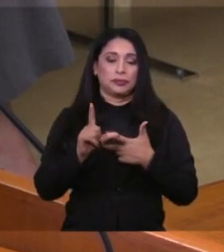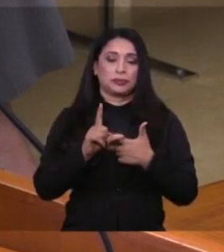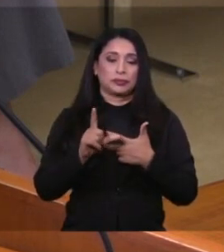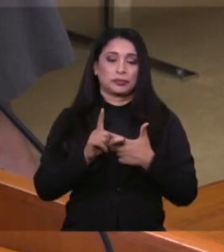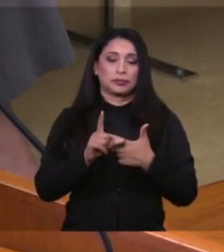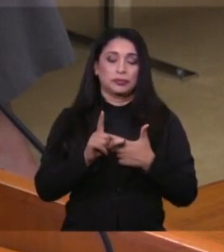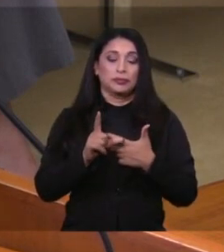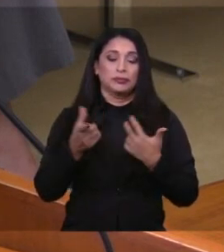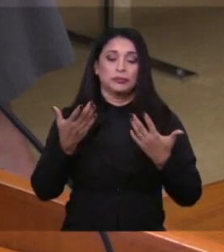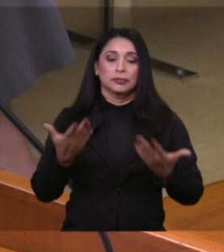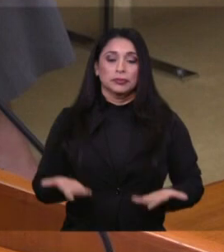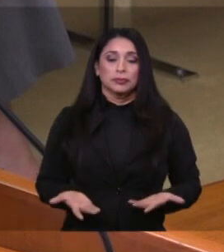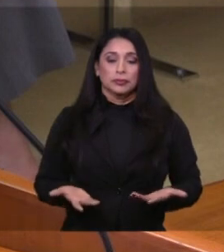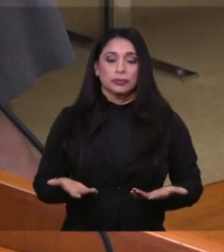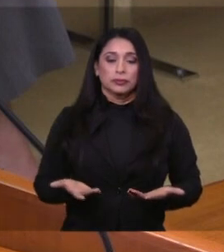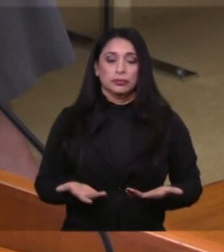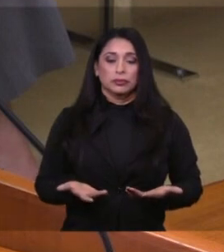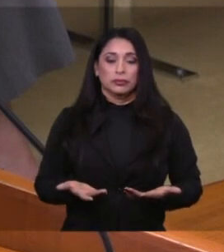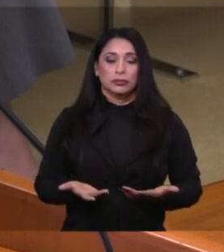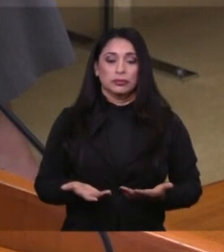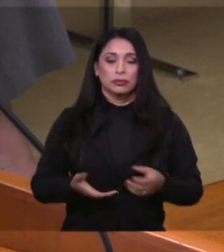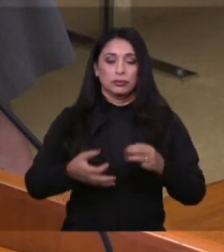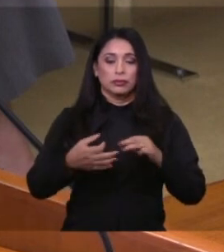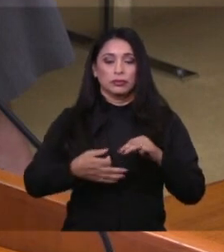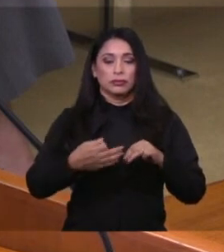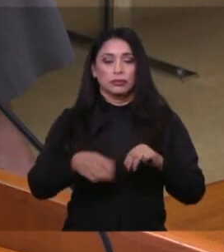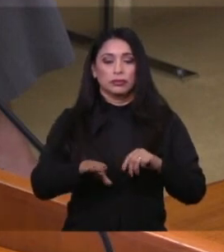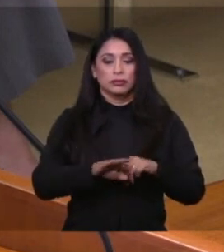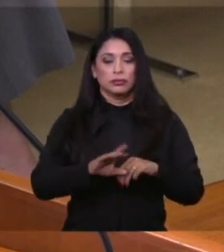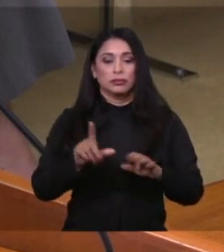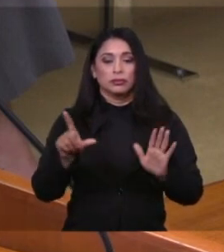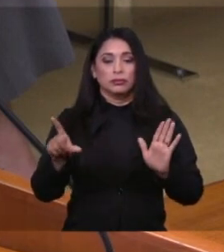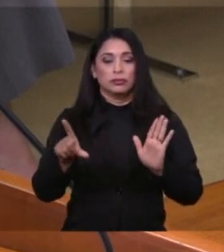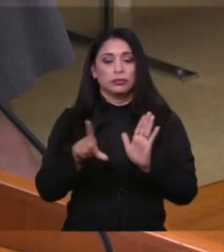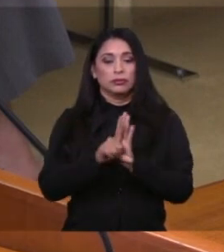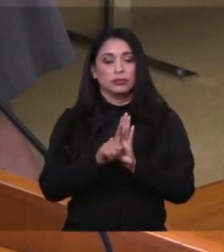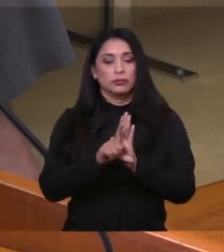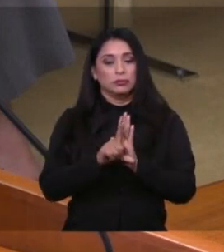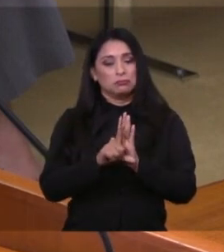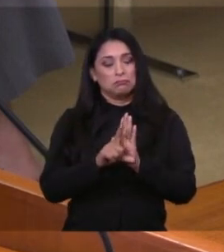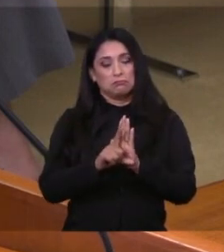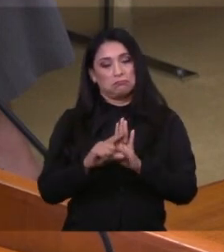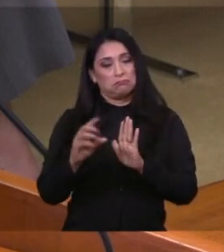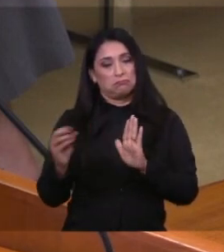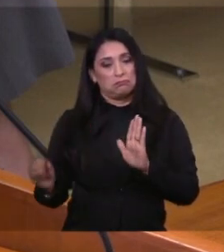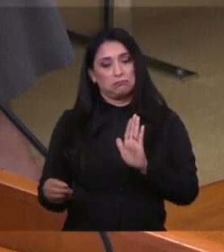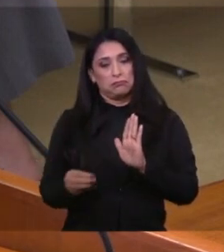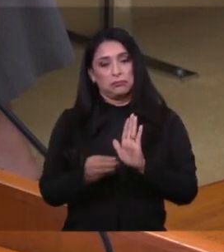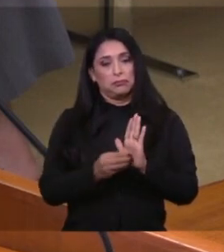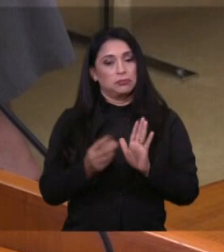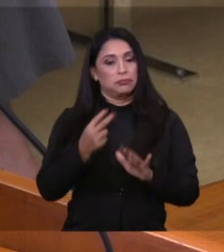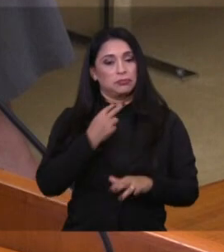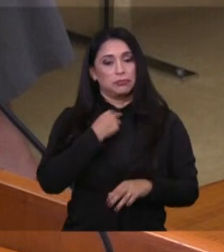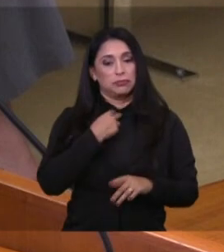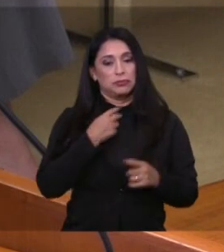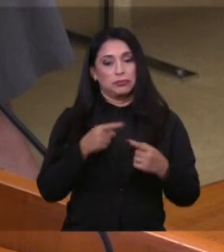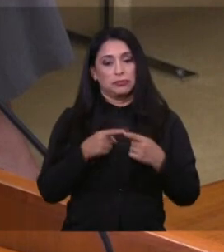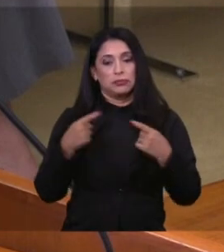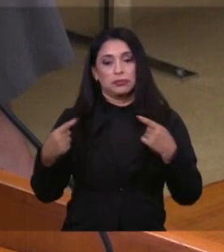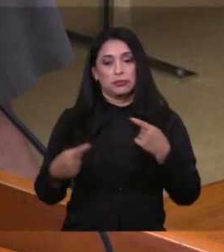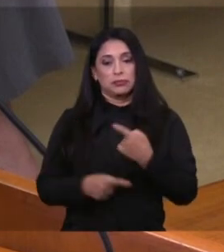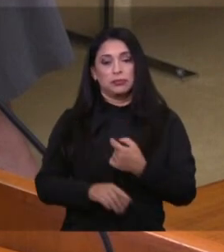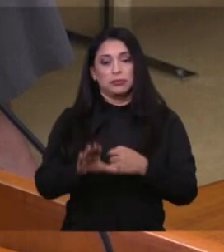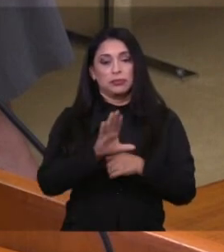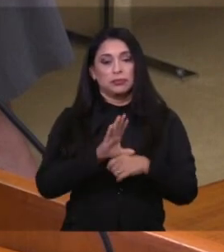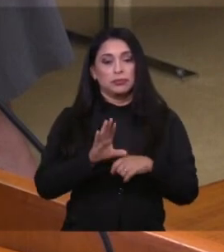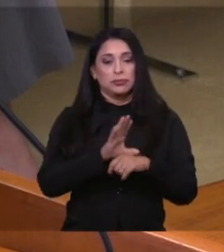federal. Portanto, excelências, o legislador complementar não poderia, sem ferir a Constituição,